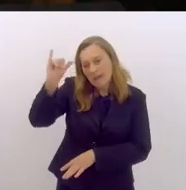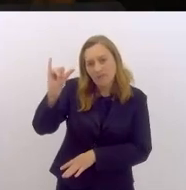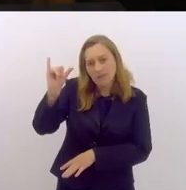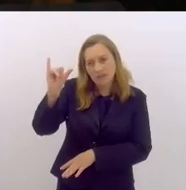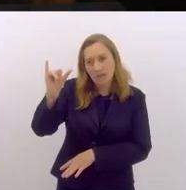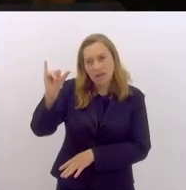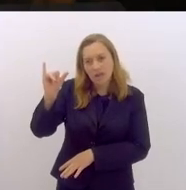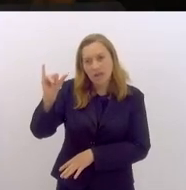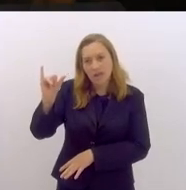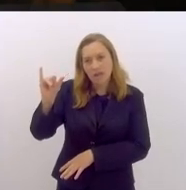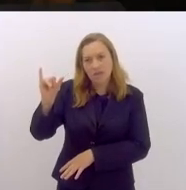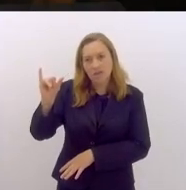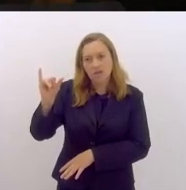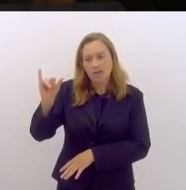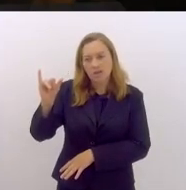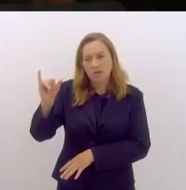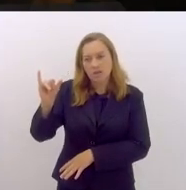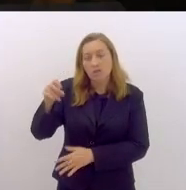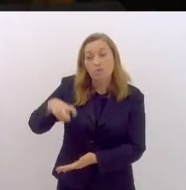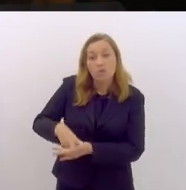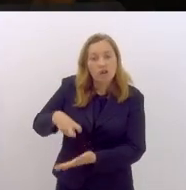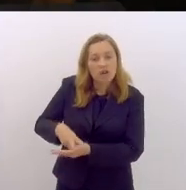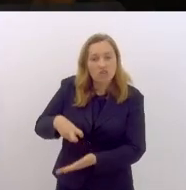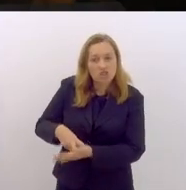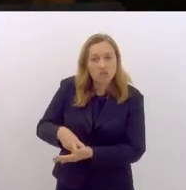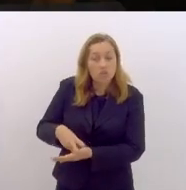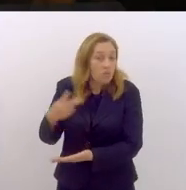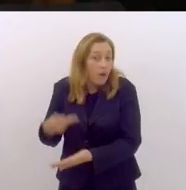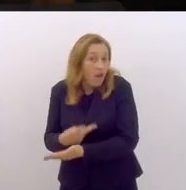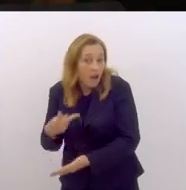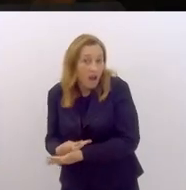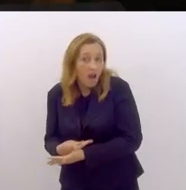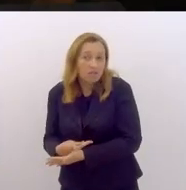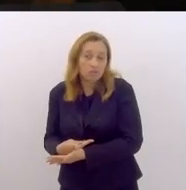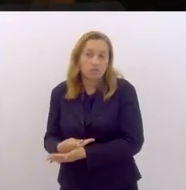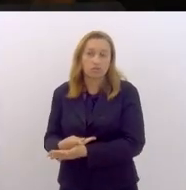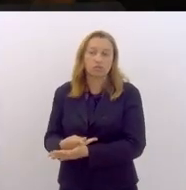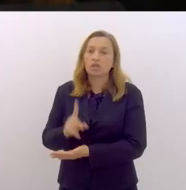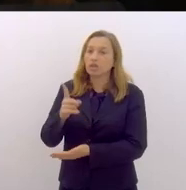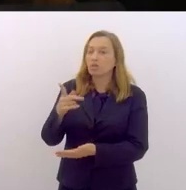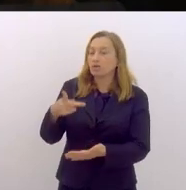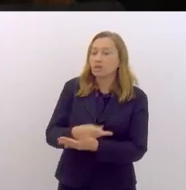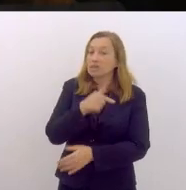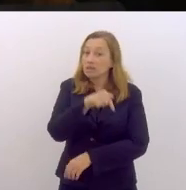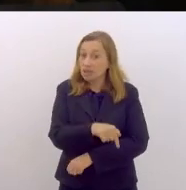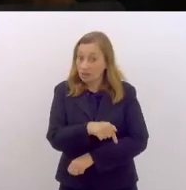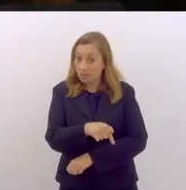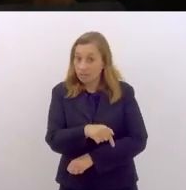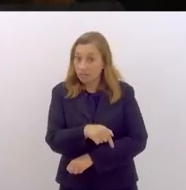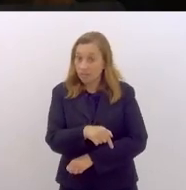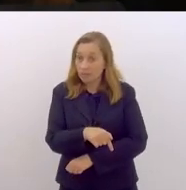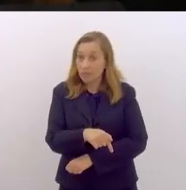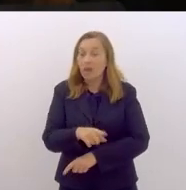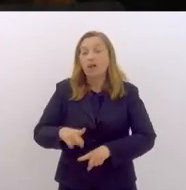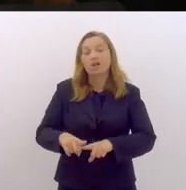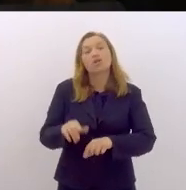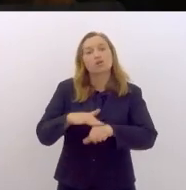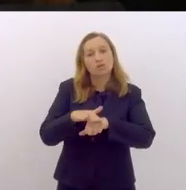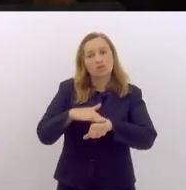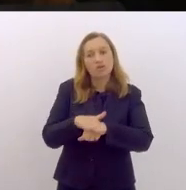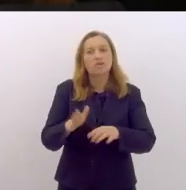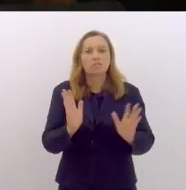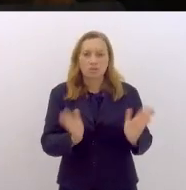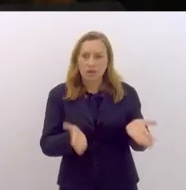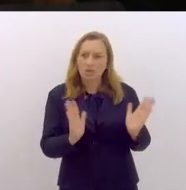uma punição exagerada e injusta, coisa que não acontece aqui. Nós conversamos